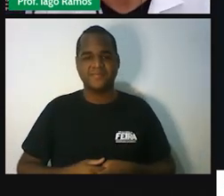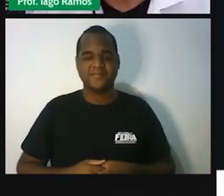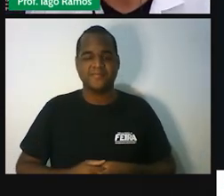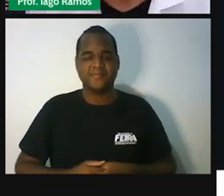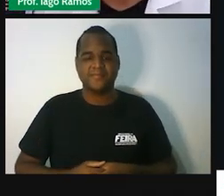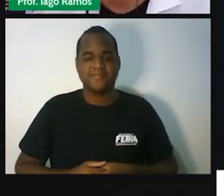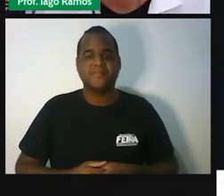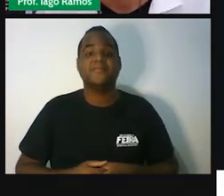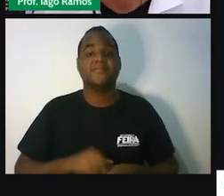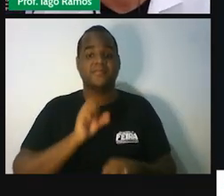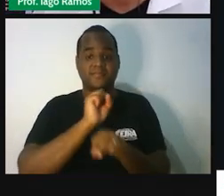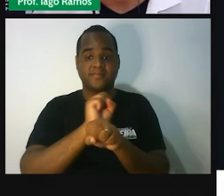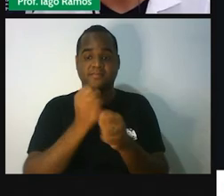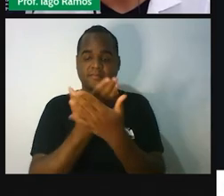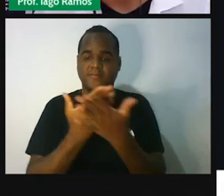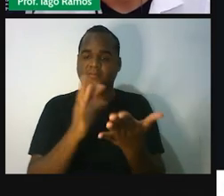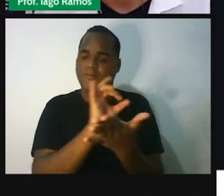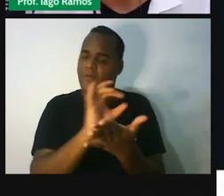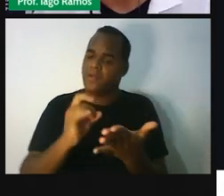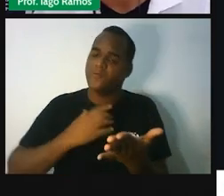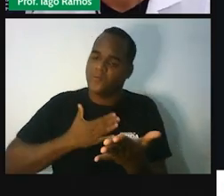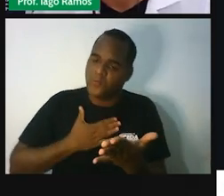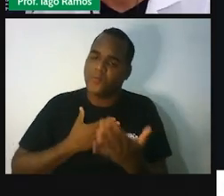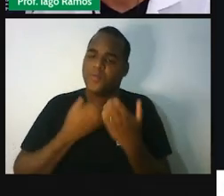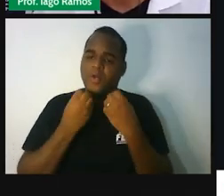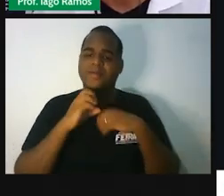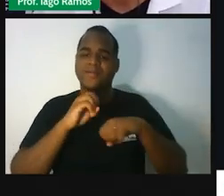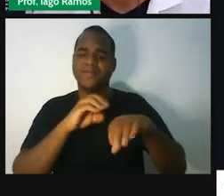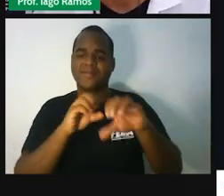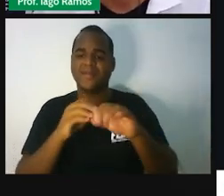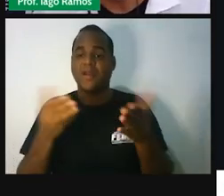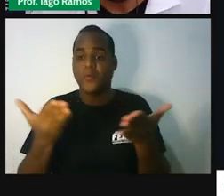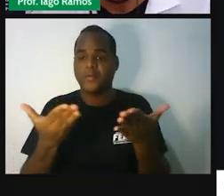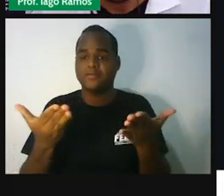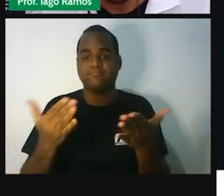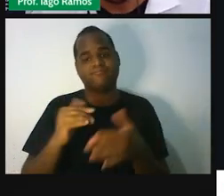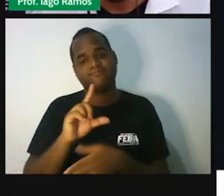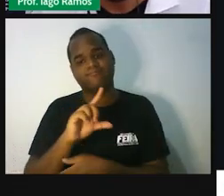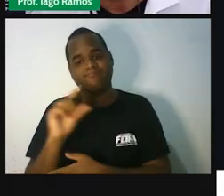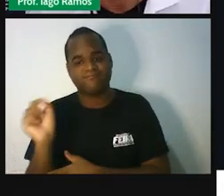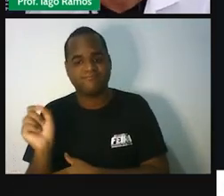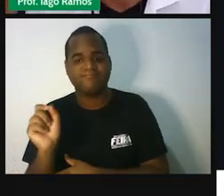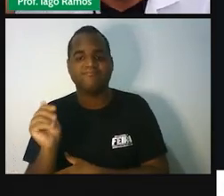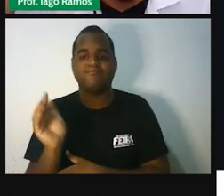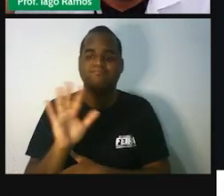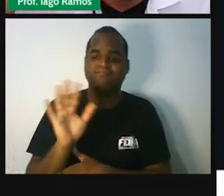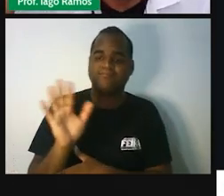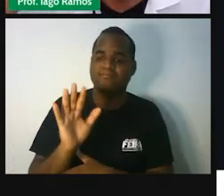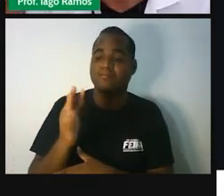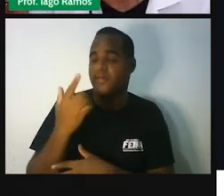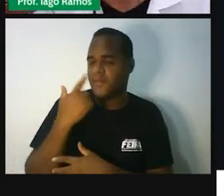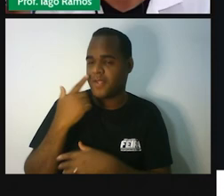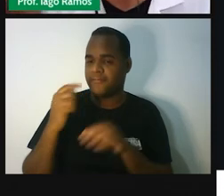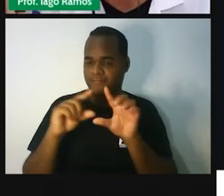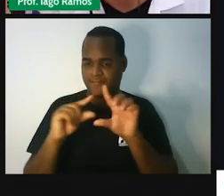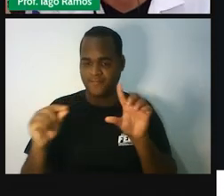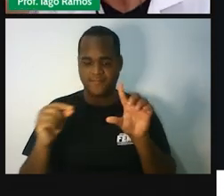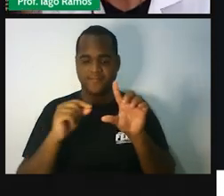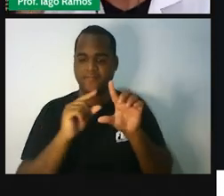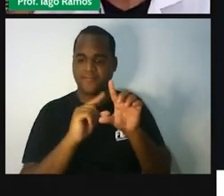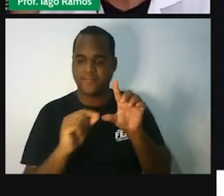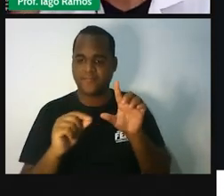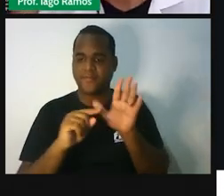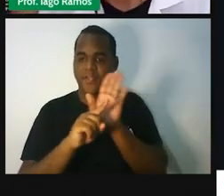eu espero que você tenha gostado dessa aula. Já vou me despedindo, né? Na descrição da